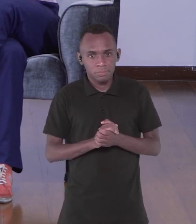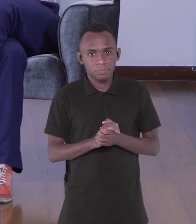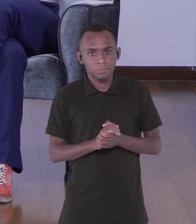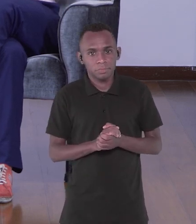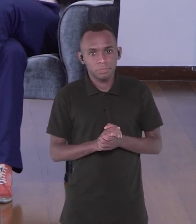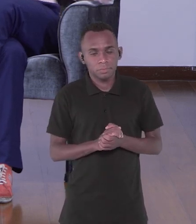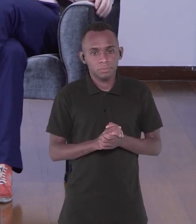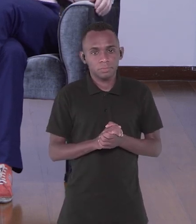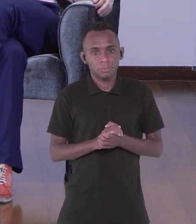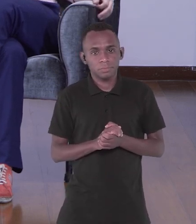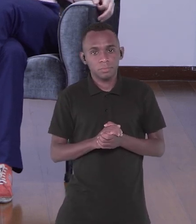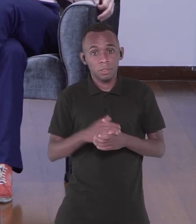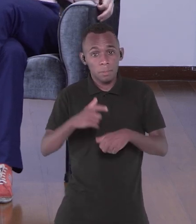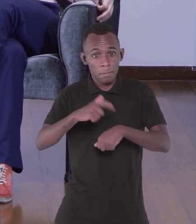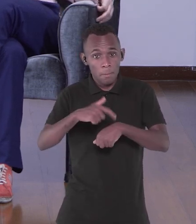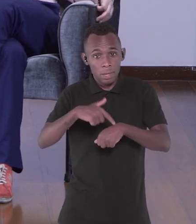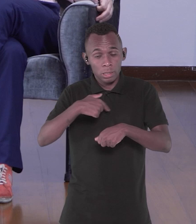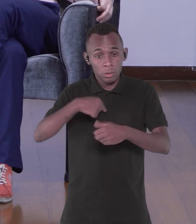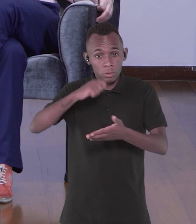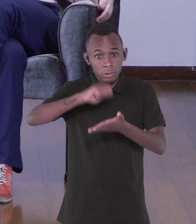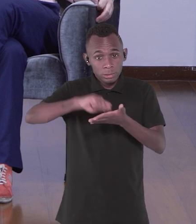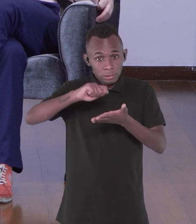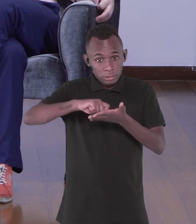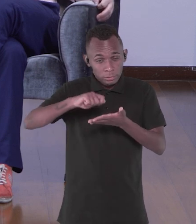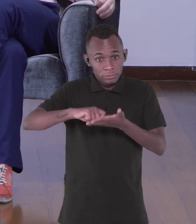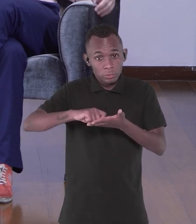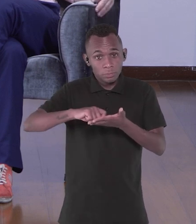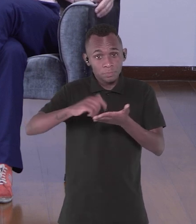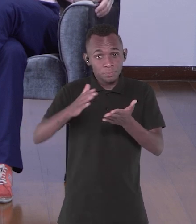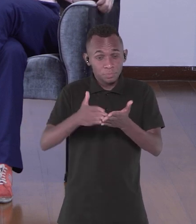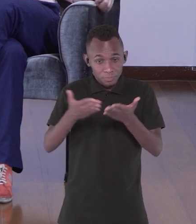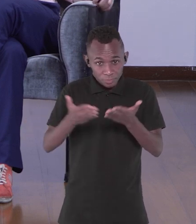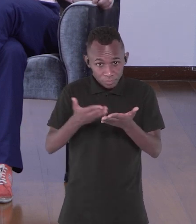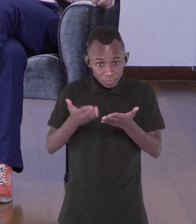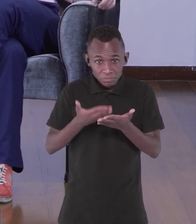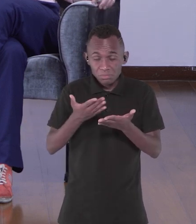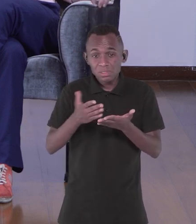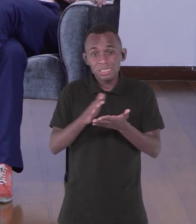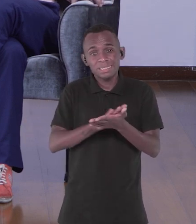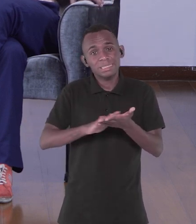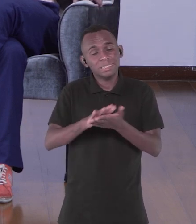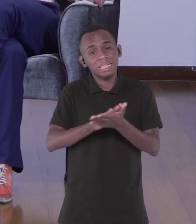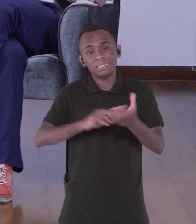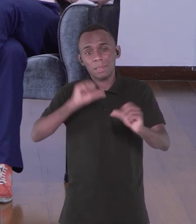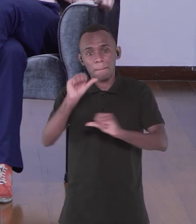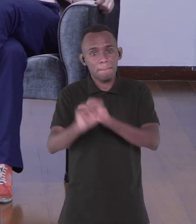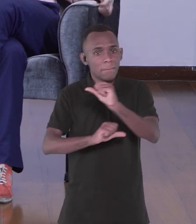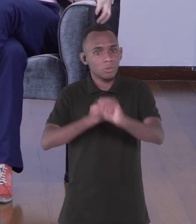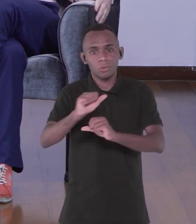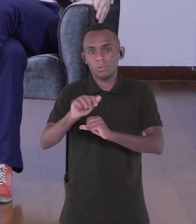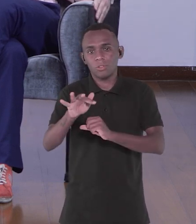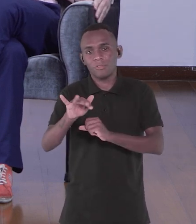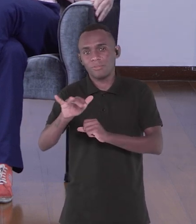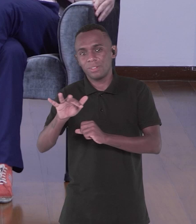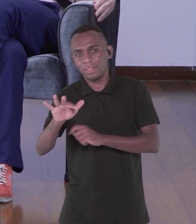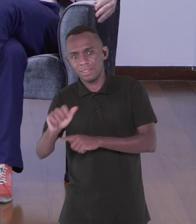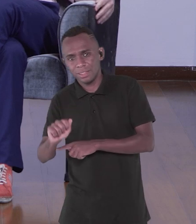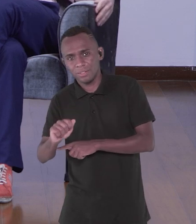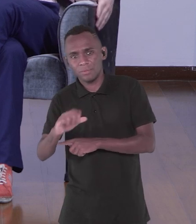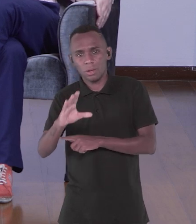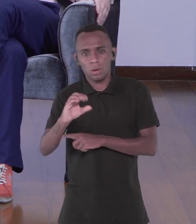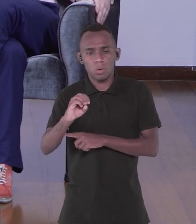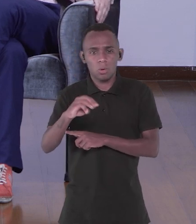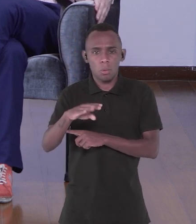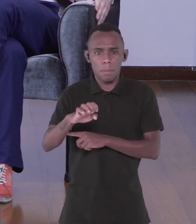Desde que eu escrevi o livro, nada mudou, no fundo. Nem na FIFA, nem na Conmebol, nem